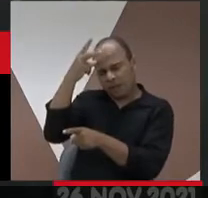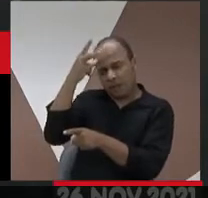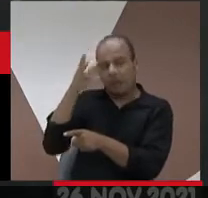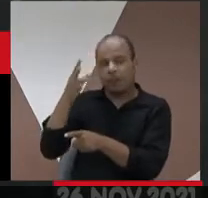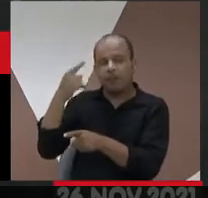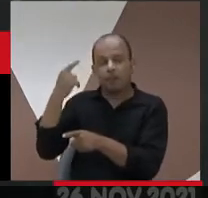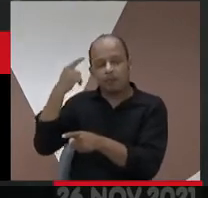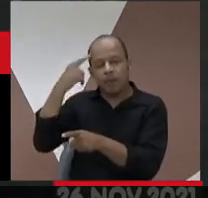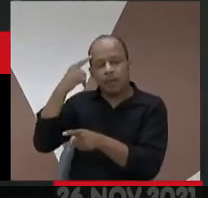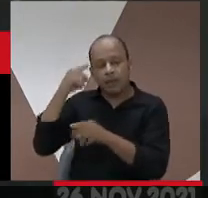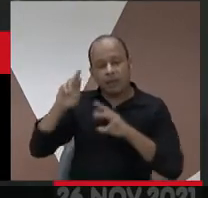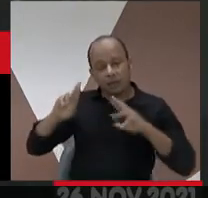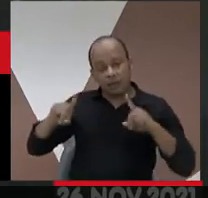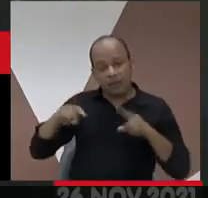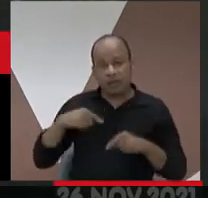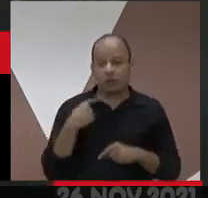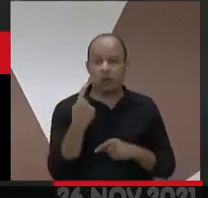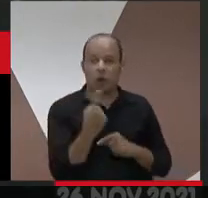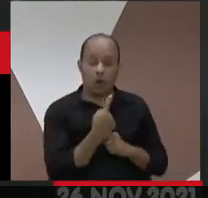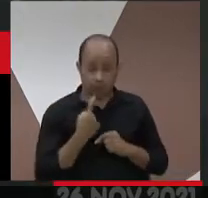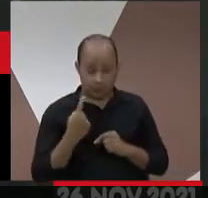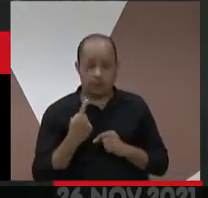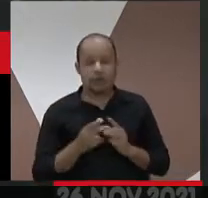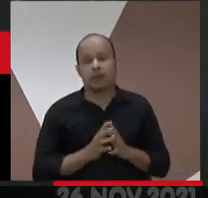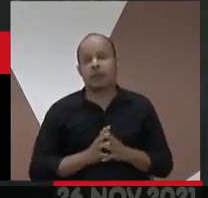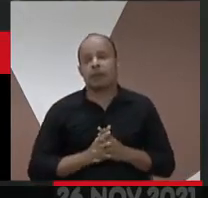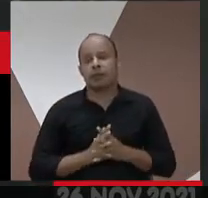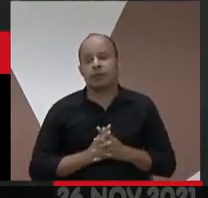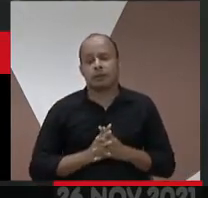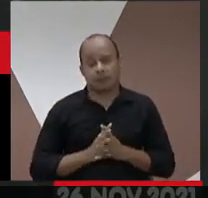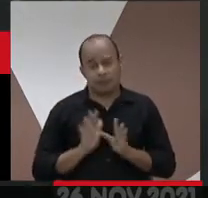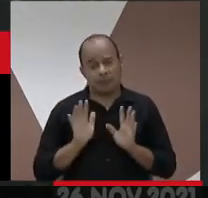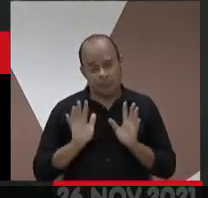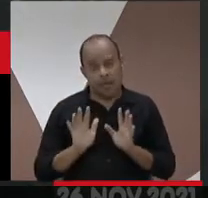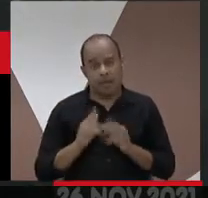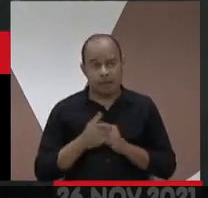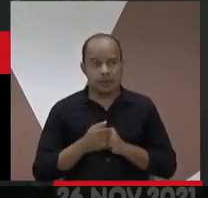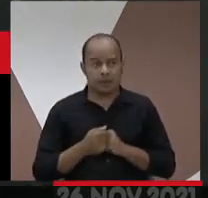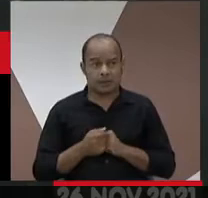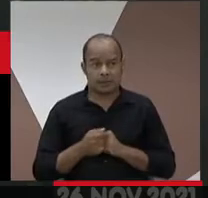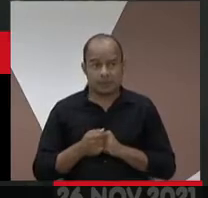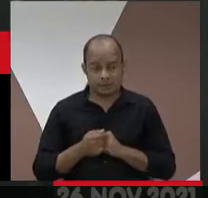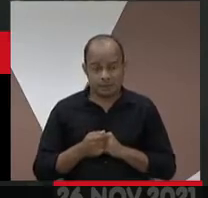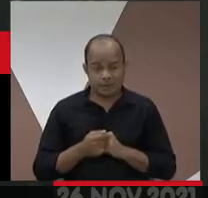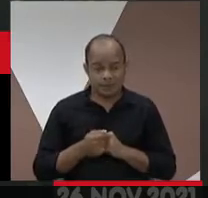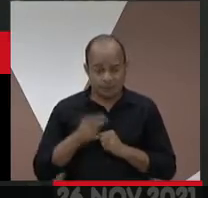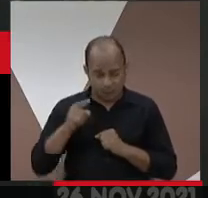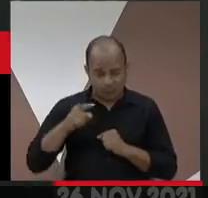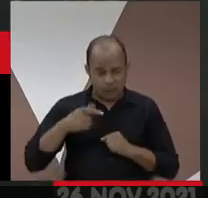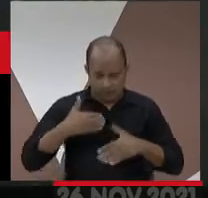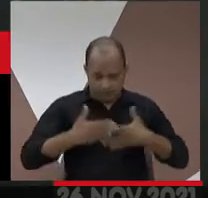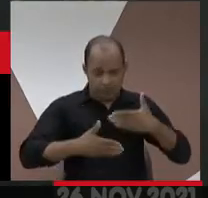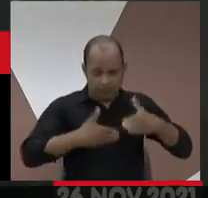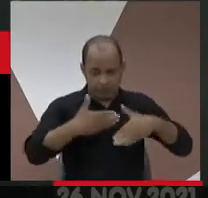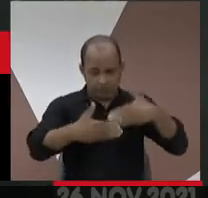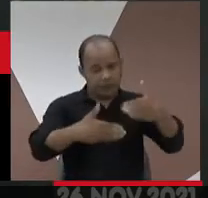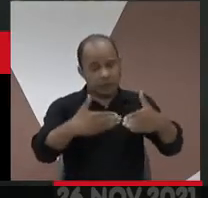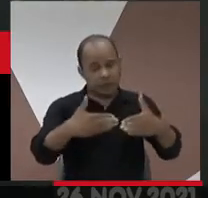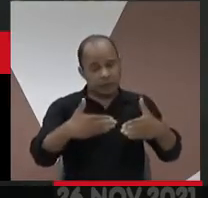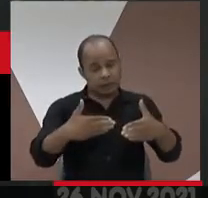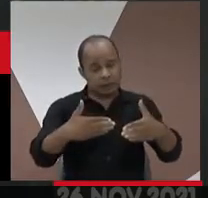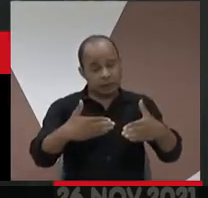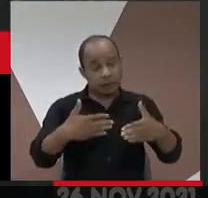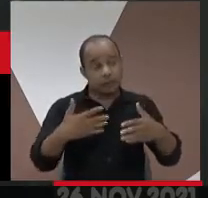diferente, nós temos que ver também que esse procedimento, como está sendo tocado, ele pode,